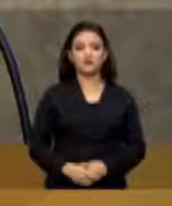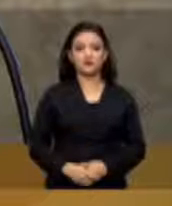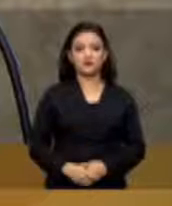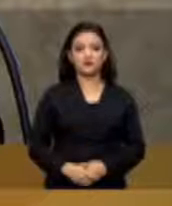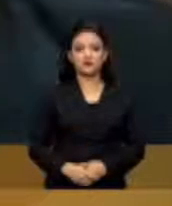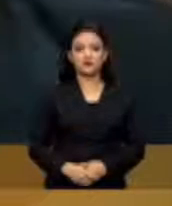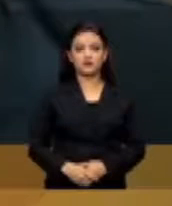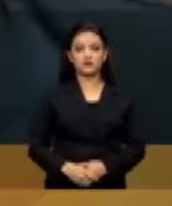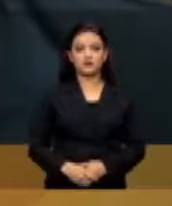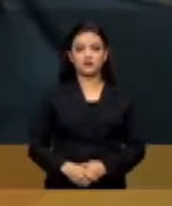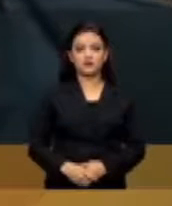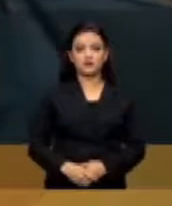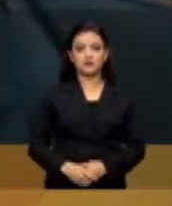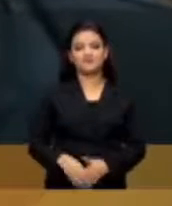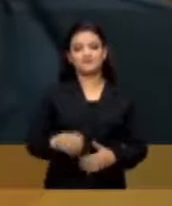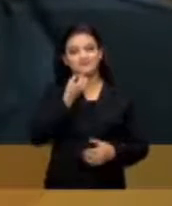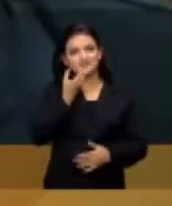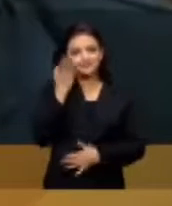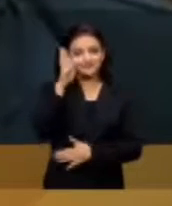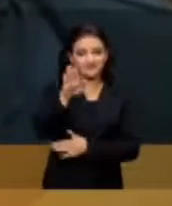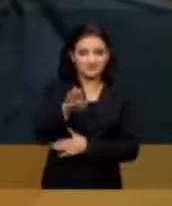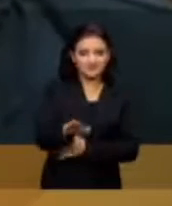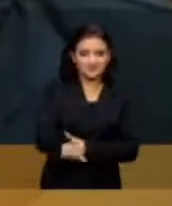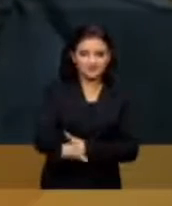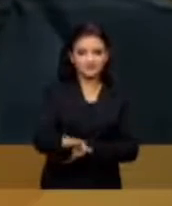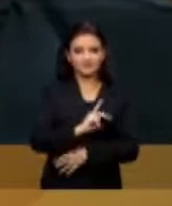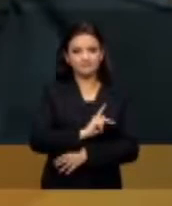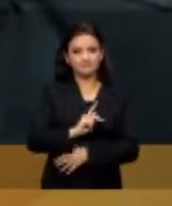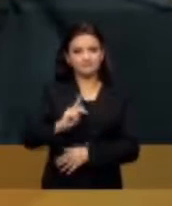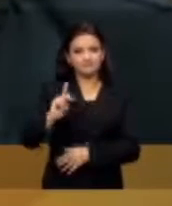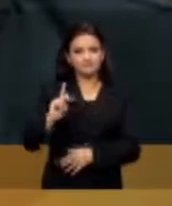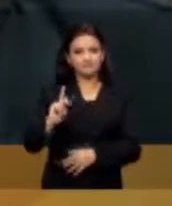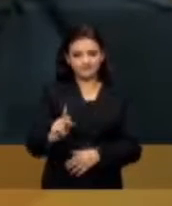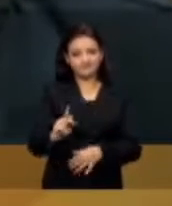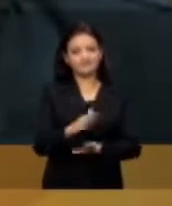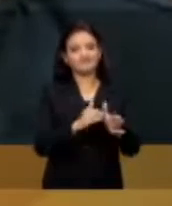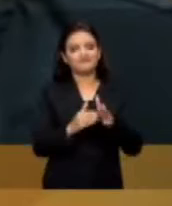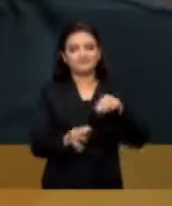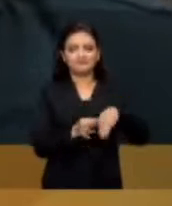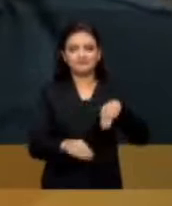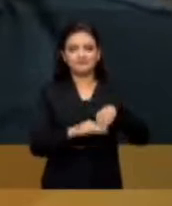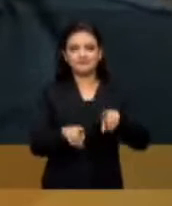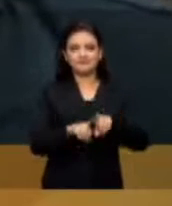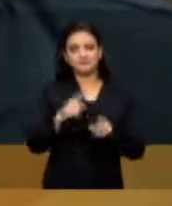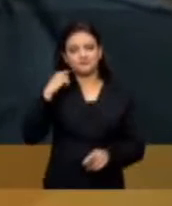Muito boa tarde, senhor presidente, senhoras ministras, senhores ministros, senhor advogado de defesa.